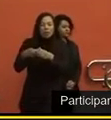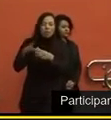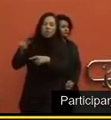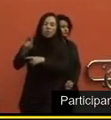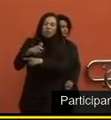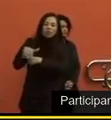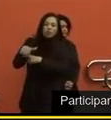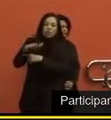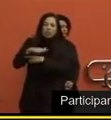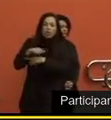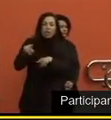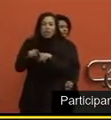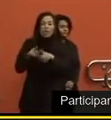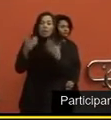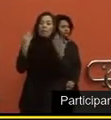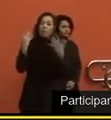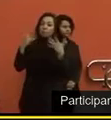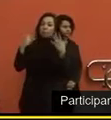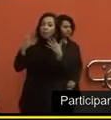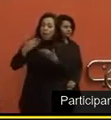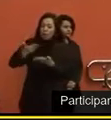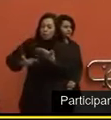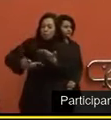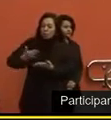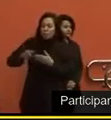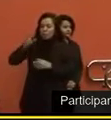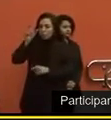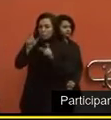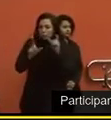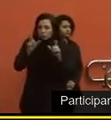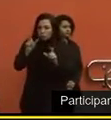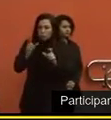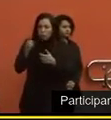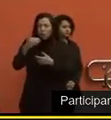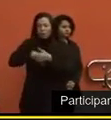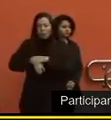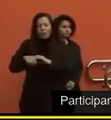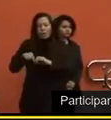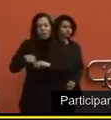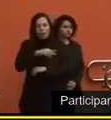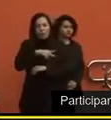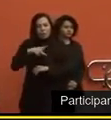e aproveito a oportunidade para saudar também os servidores e servidoras da nossa casa.